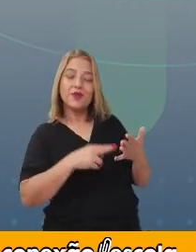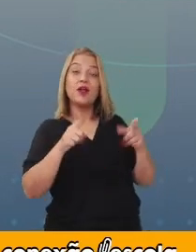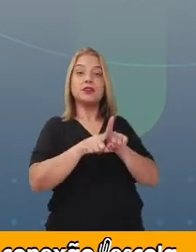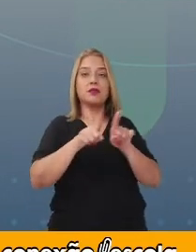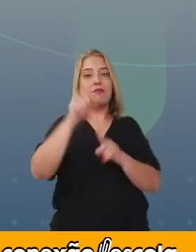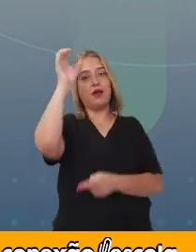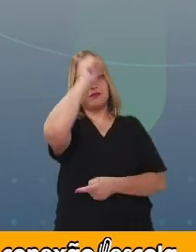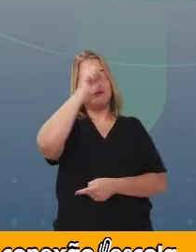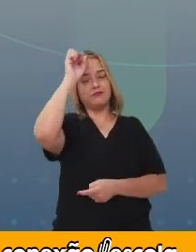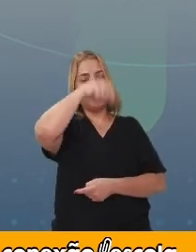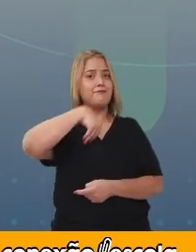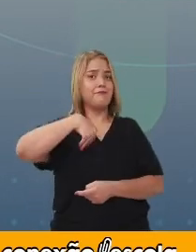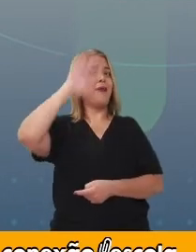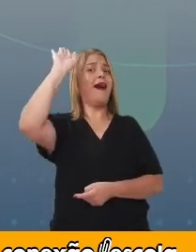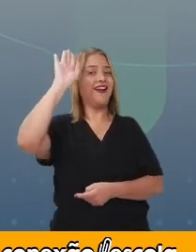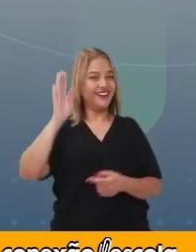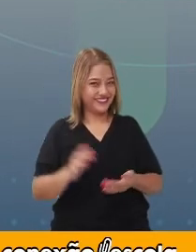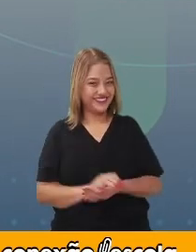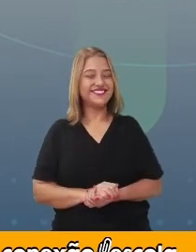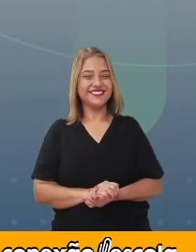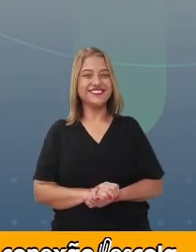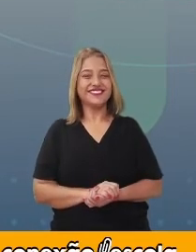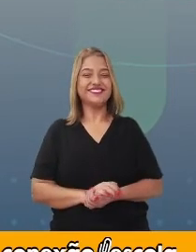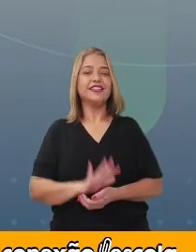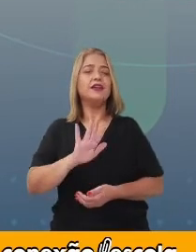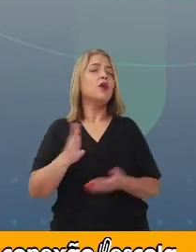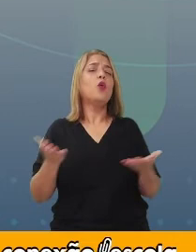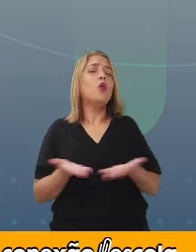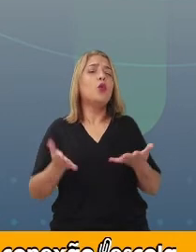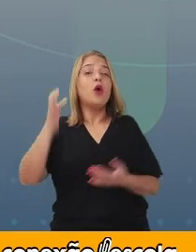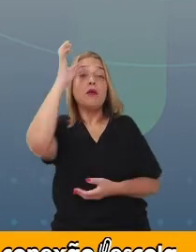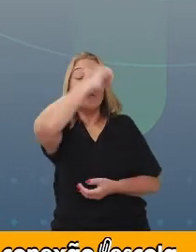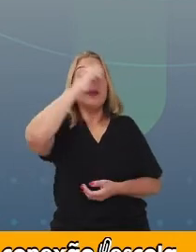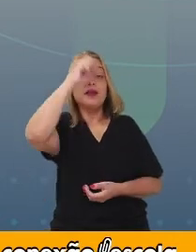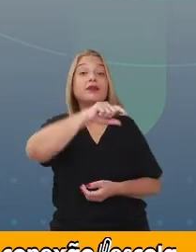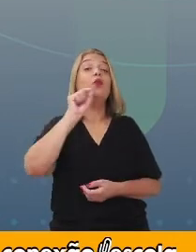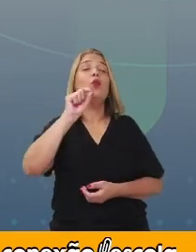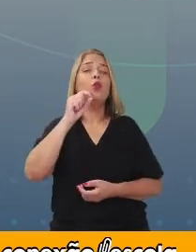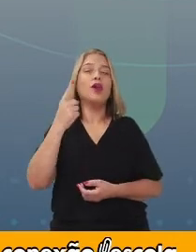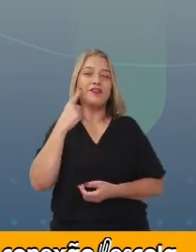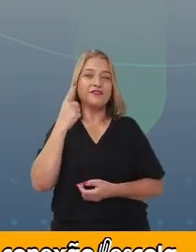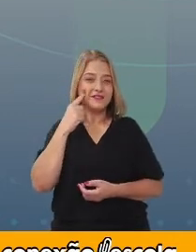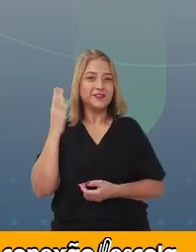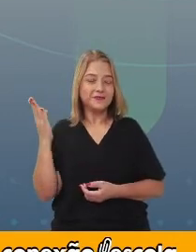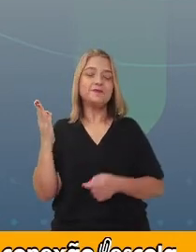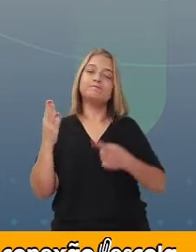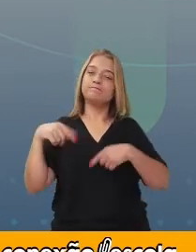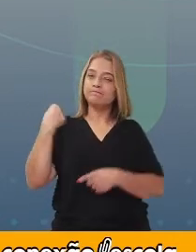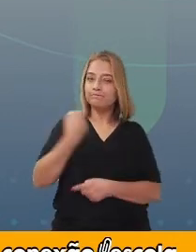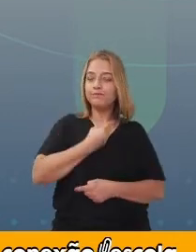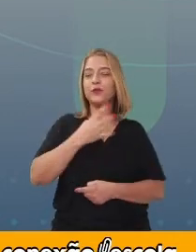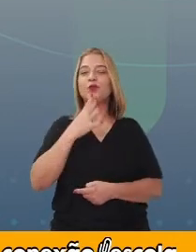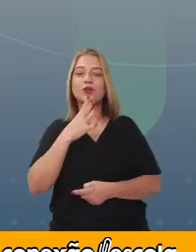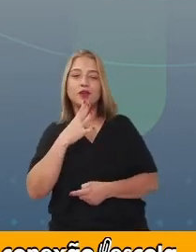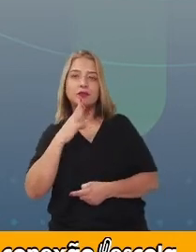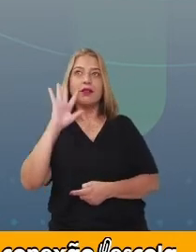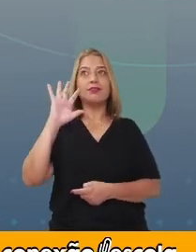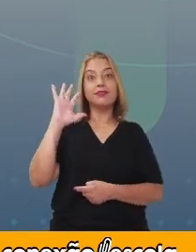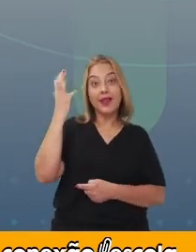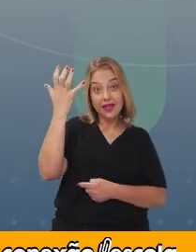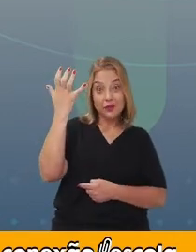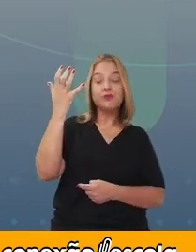aprenda ainda mais. E o que nós aprendemos hoje? Nós conhecemos algumas medidas de